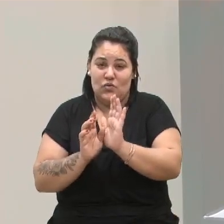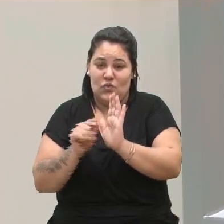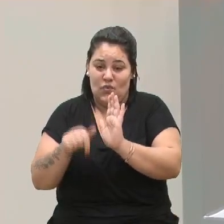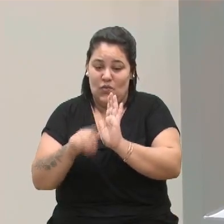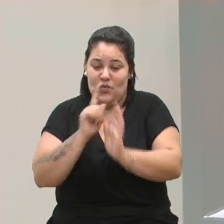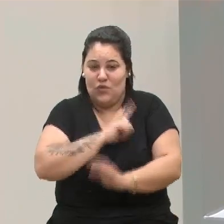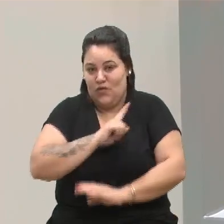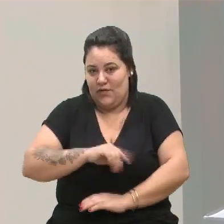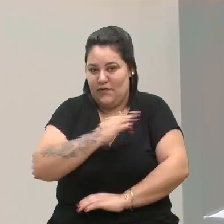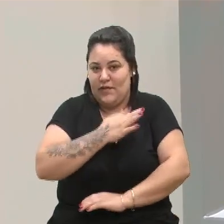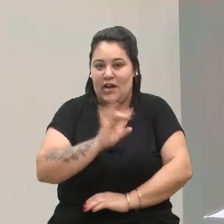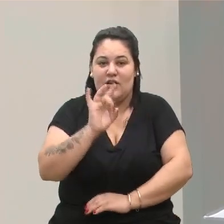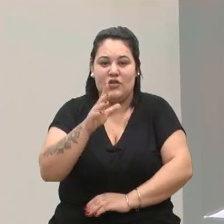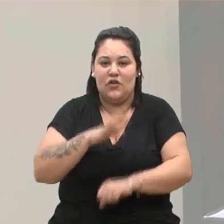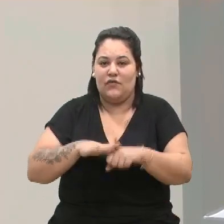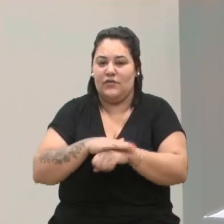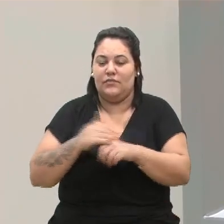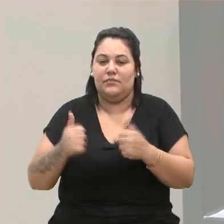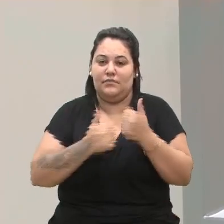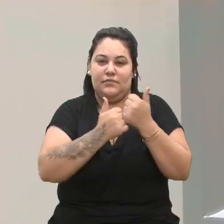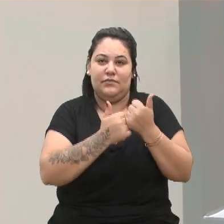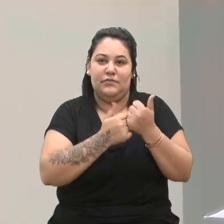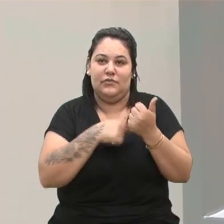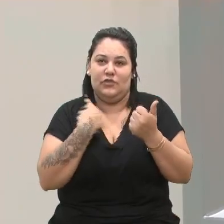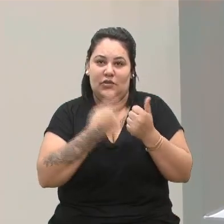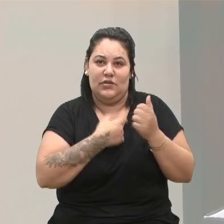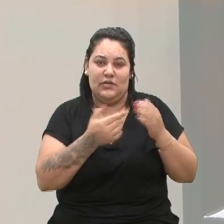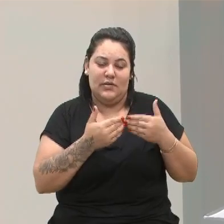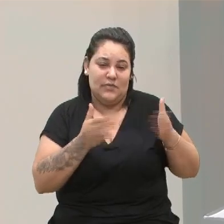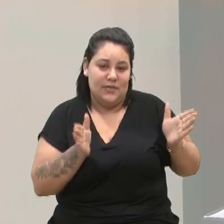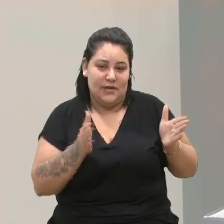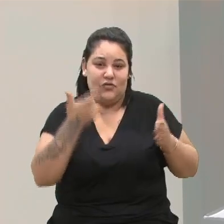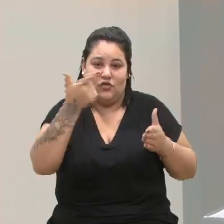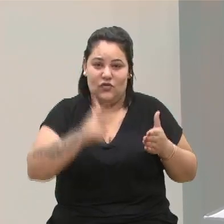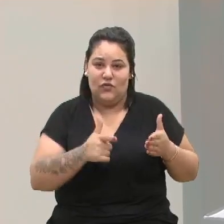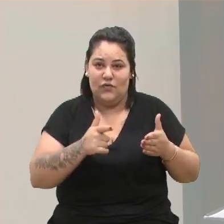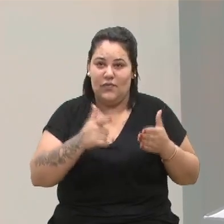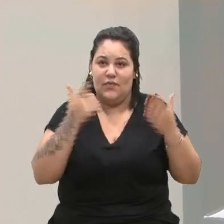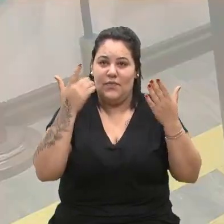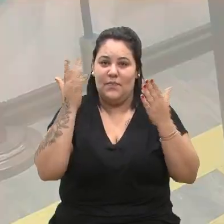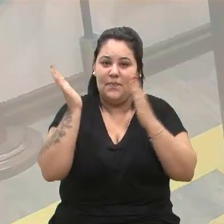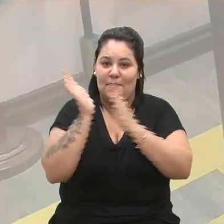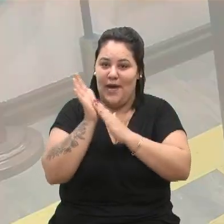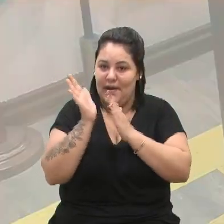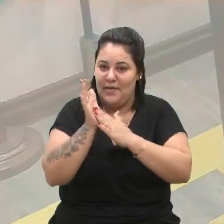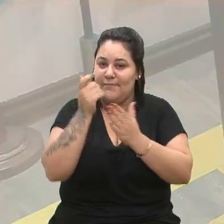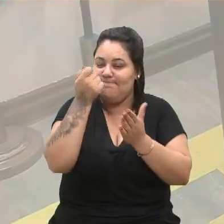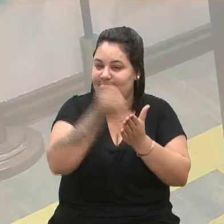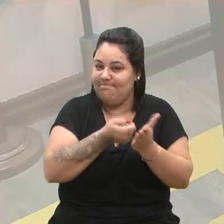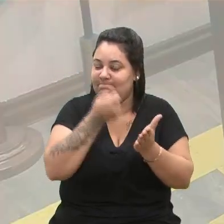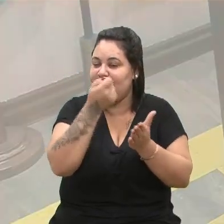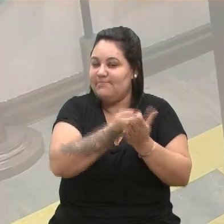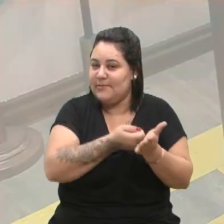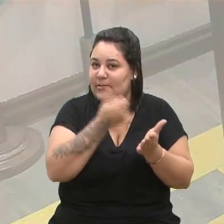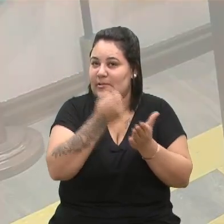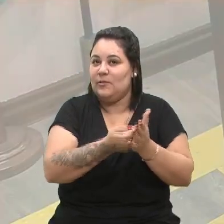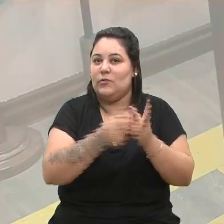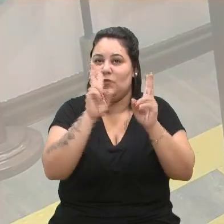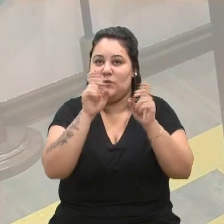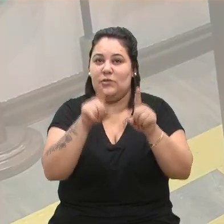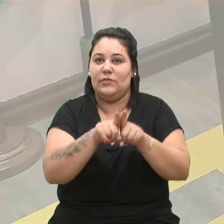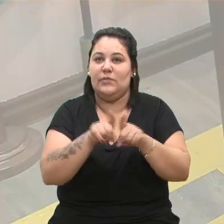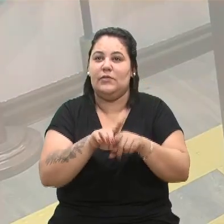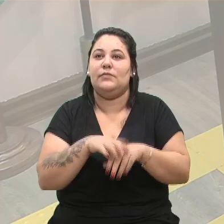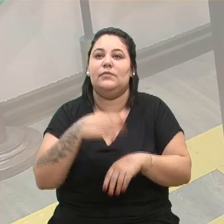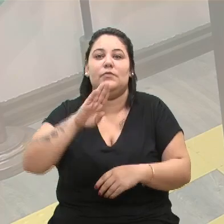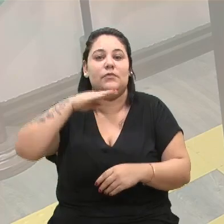nossa assessoria, que estamos à disposição. Mais uma vez, parabéns pelo assunto e pela luta. Vamos de forma conjunta, então, Bortola. Vamos unir. Mas o